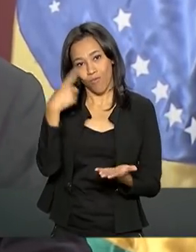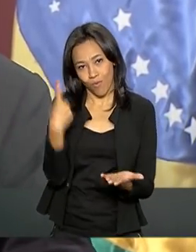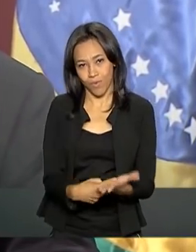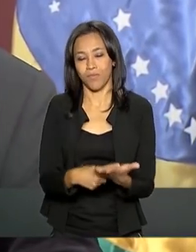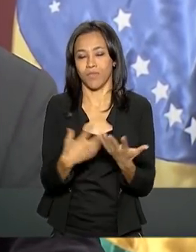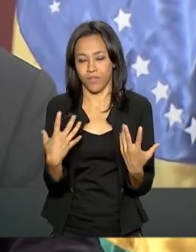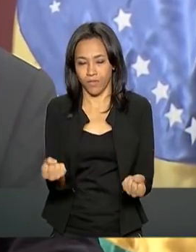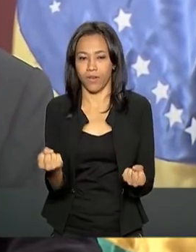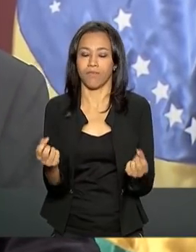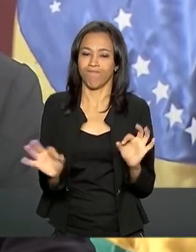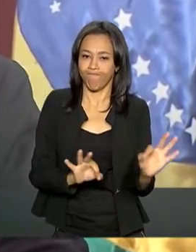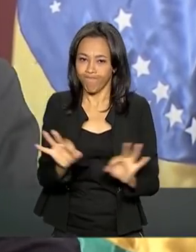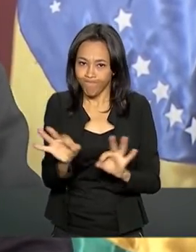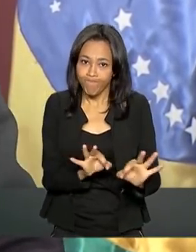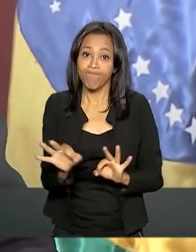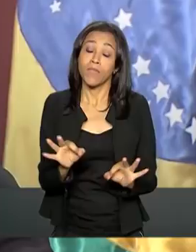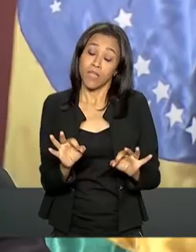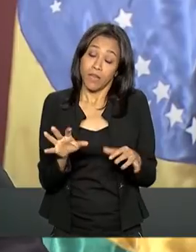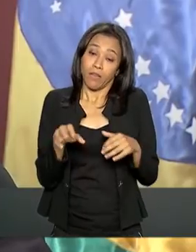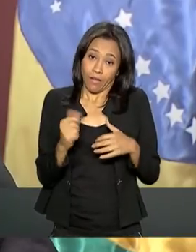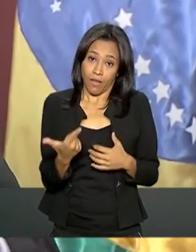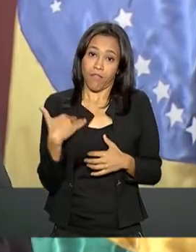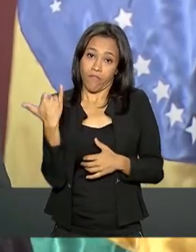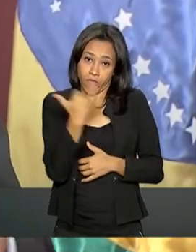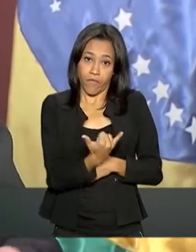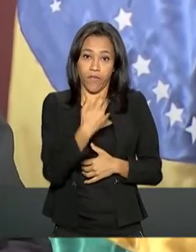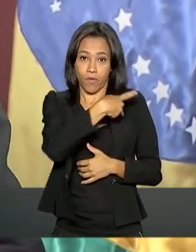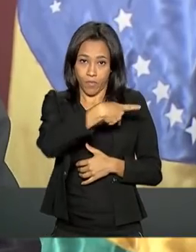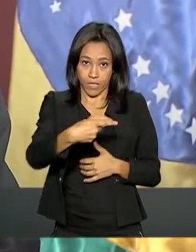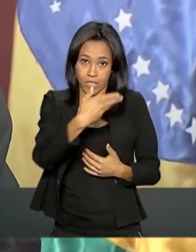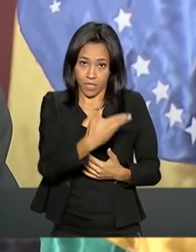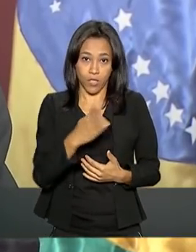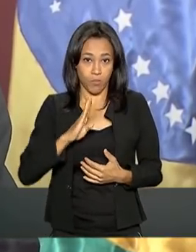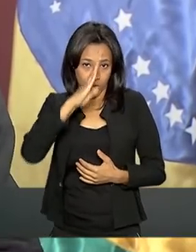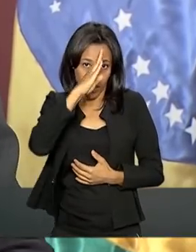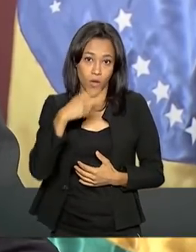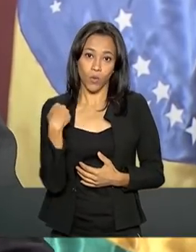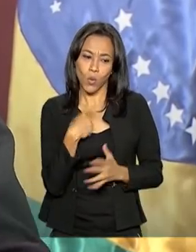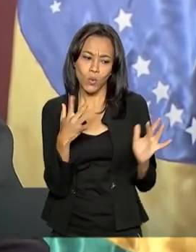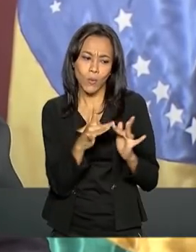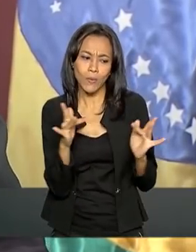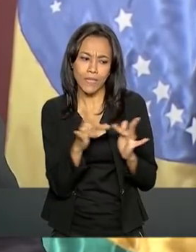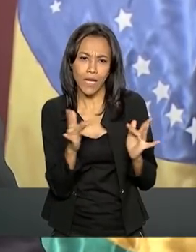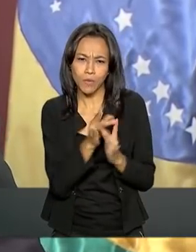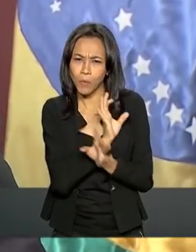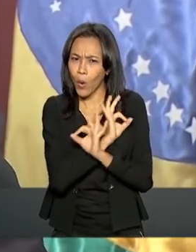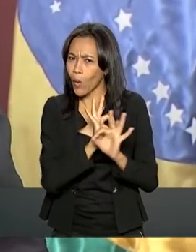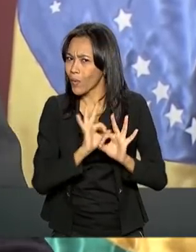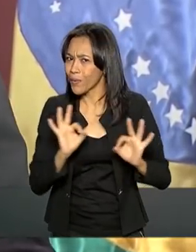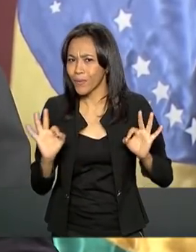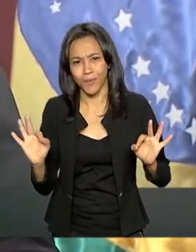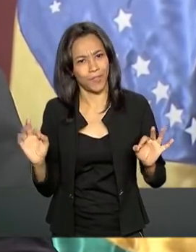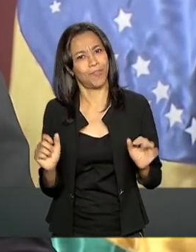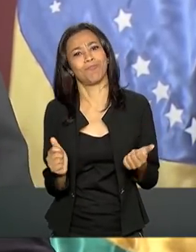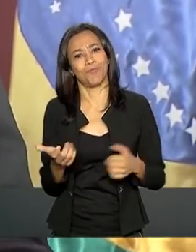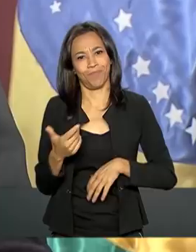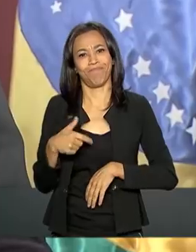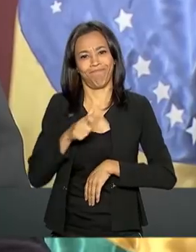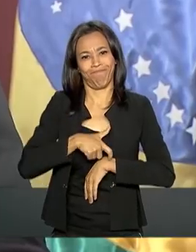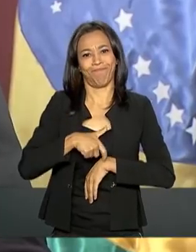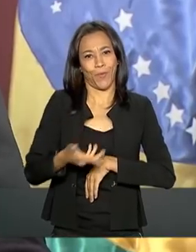isso, senhor presidente Bolsonaro, sem dúvida alguma, as nossas relações estão passando por um ótimo momento, mas eu quero dizer